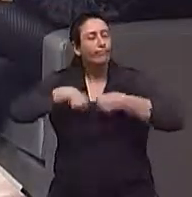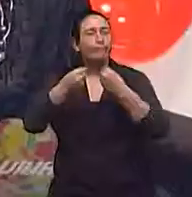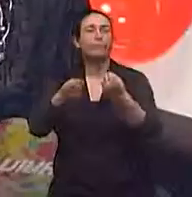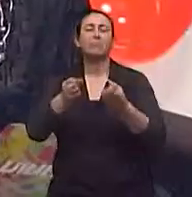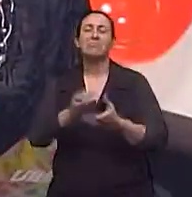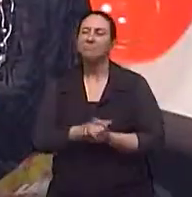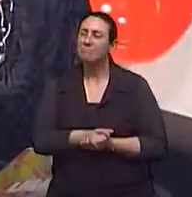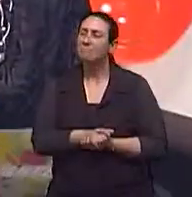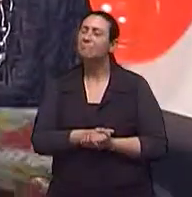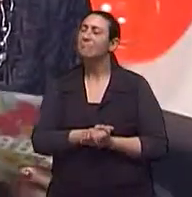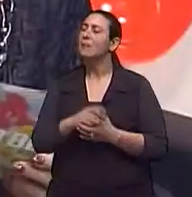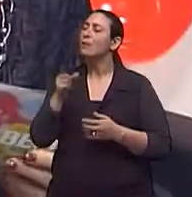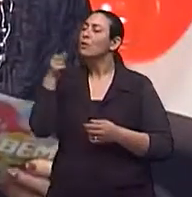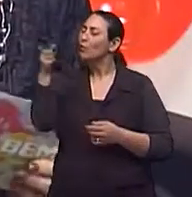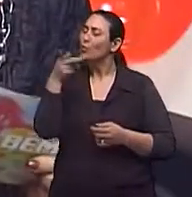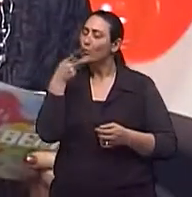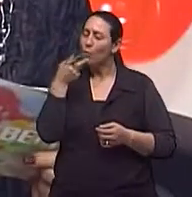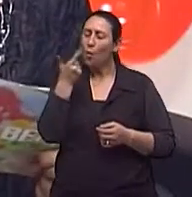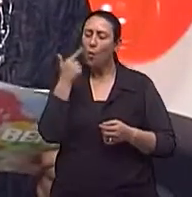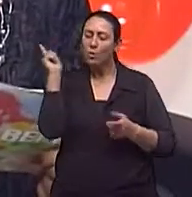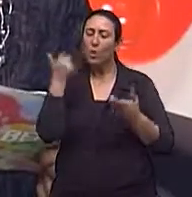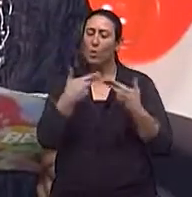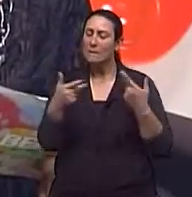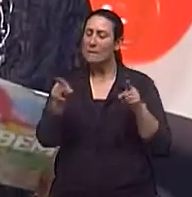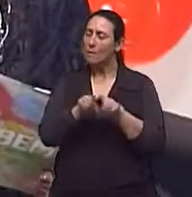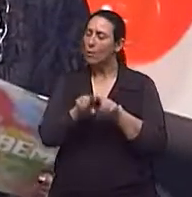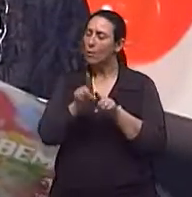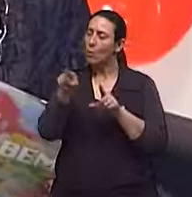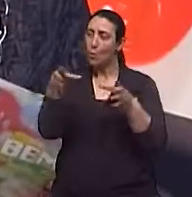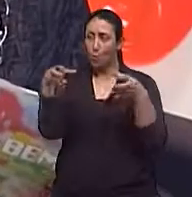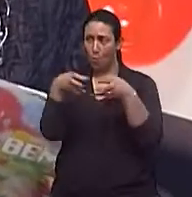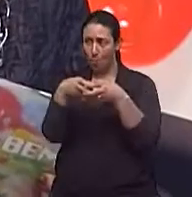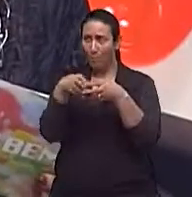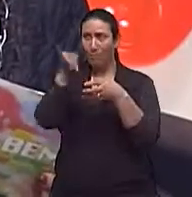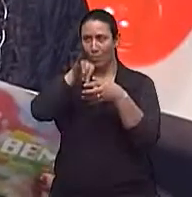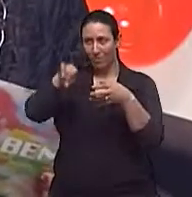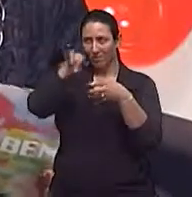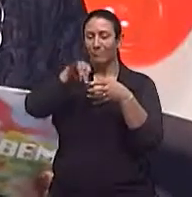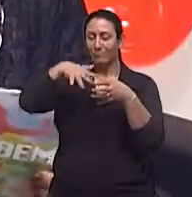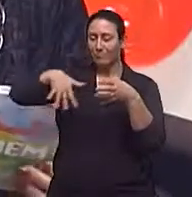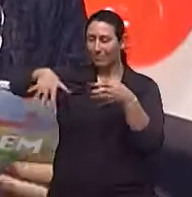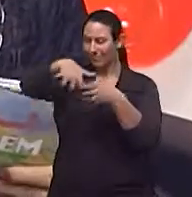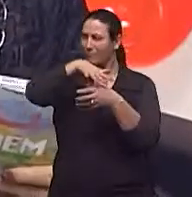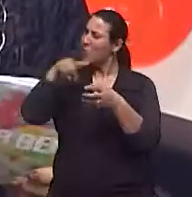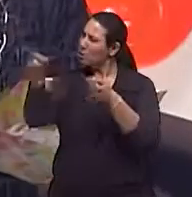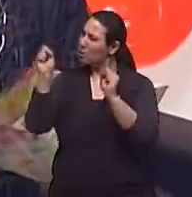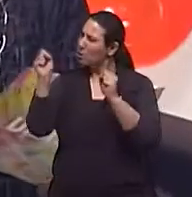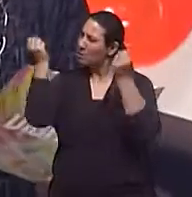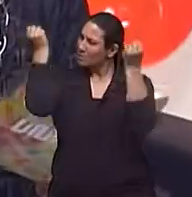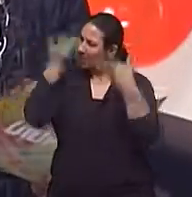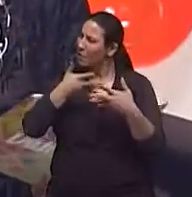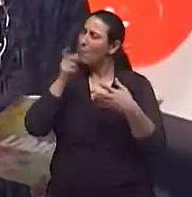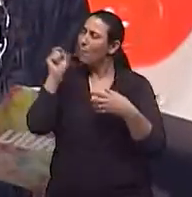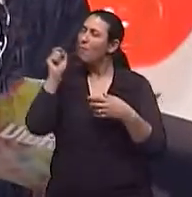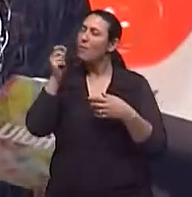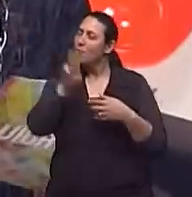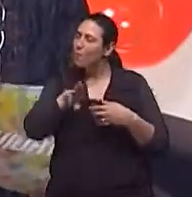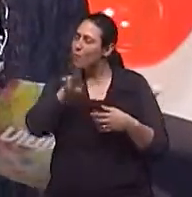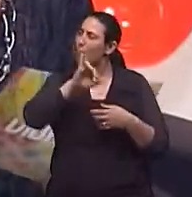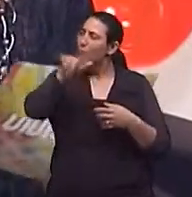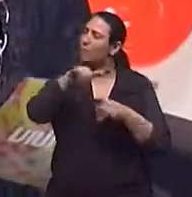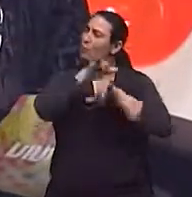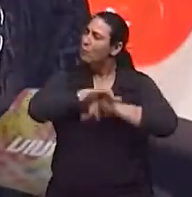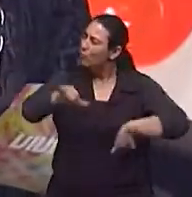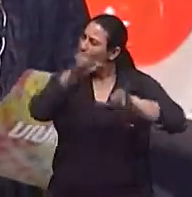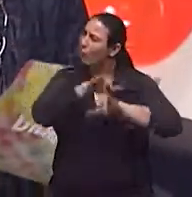mulheres pode falar o outro tocasse num outro grupo aí que o coletivo plural vamos explicar um pouquinho mais usar esse nosso espaço